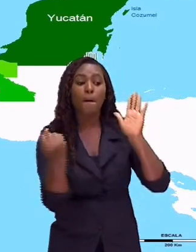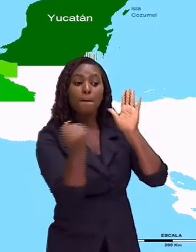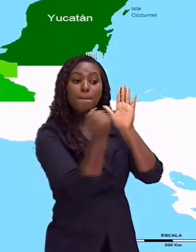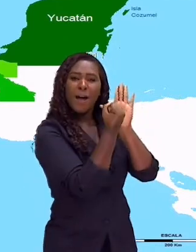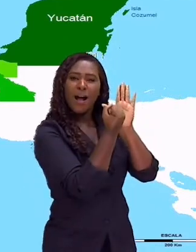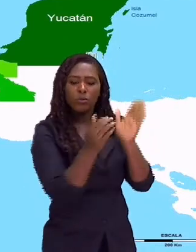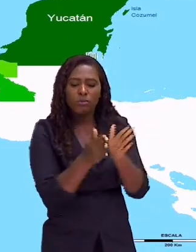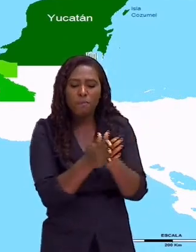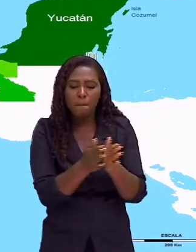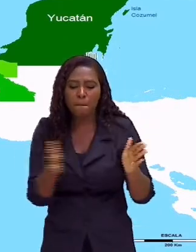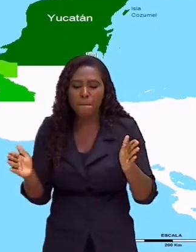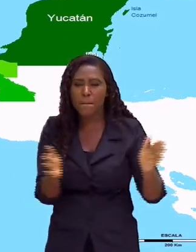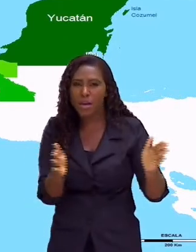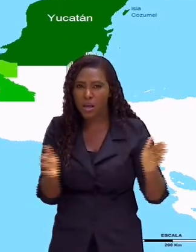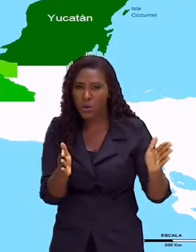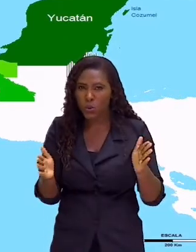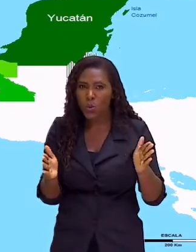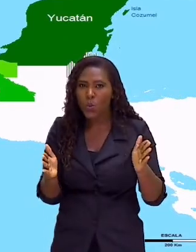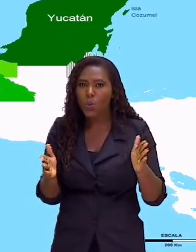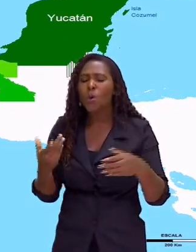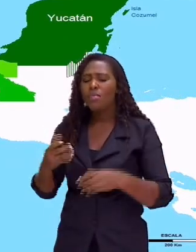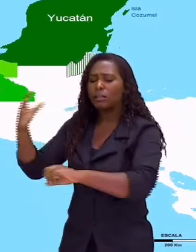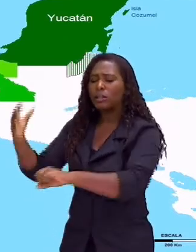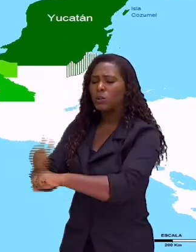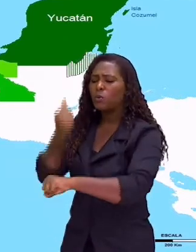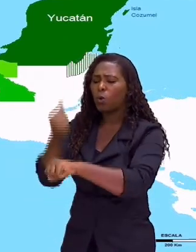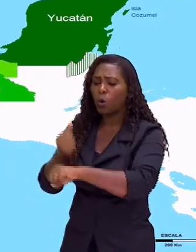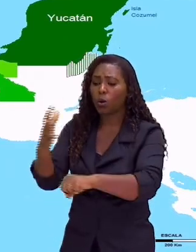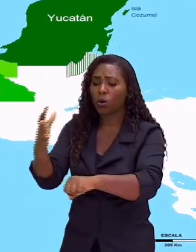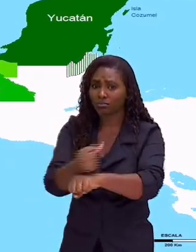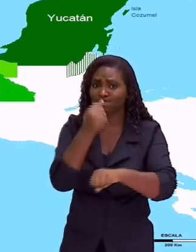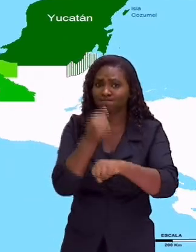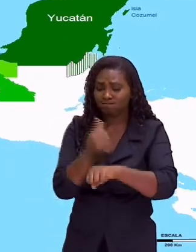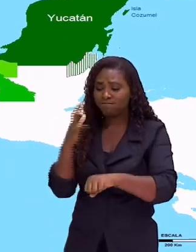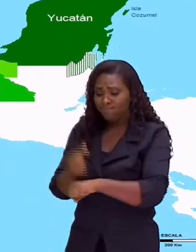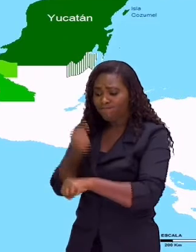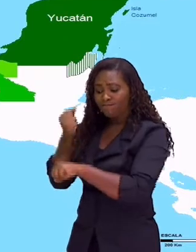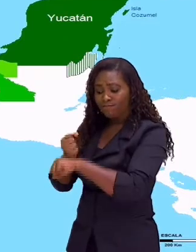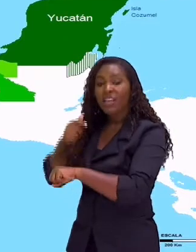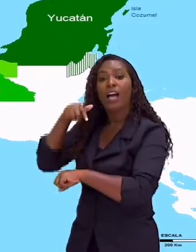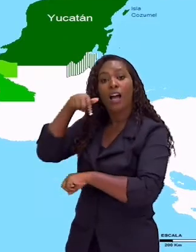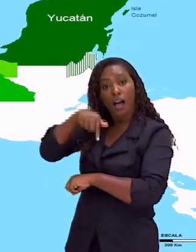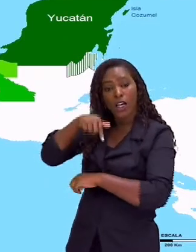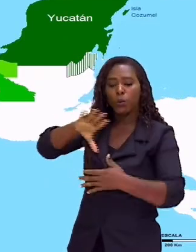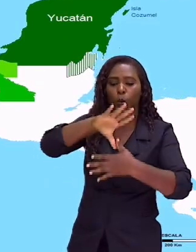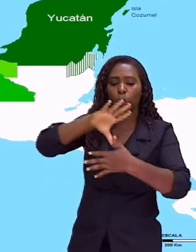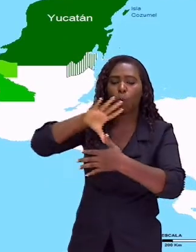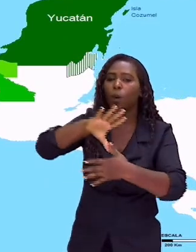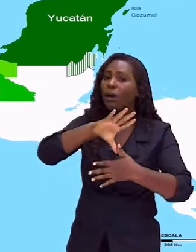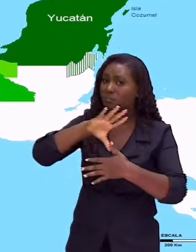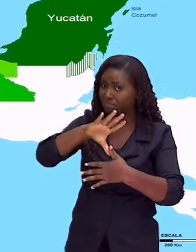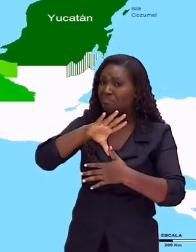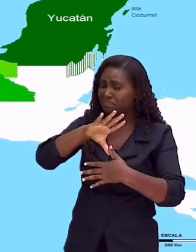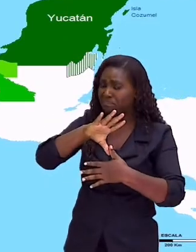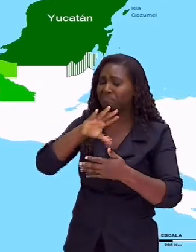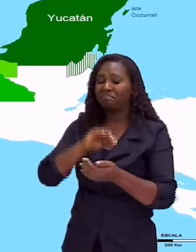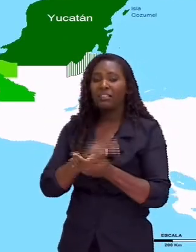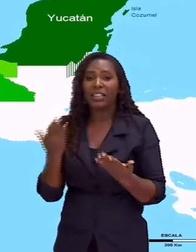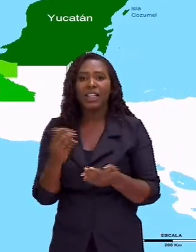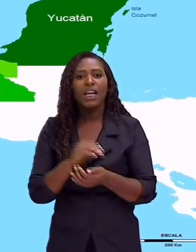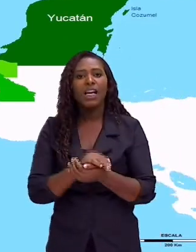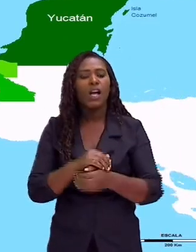importantes possessões espanholas no nosso continente americano. Sendo uma região de